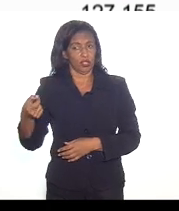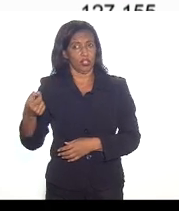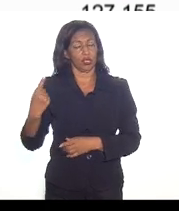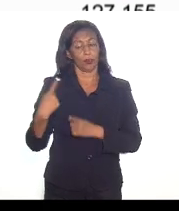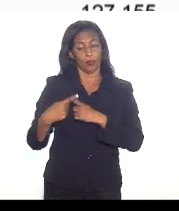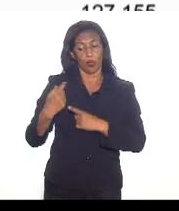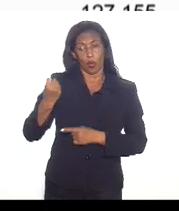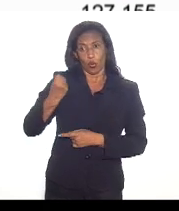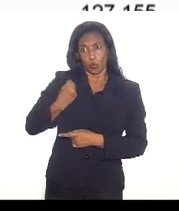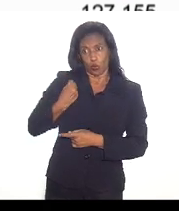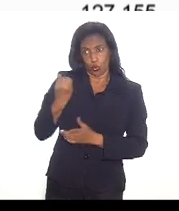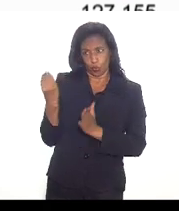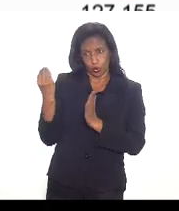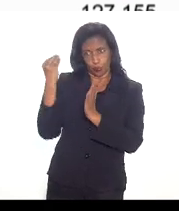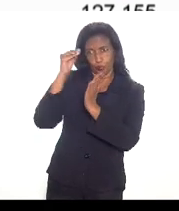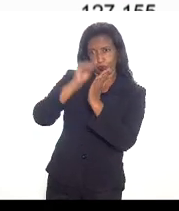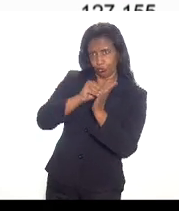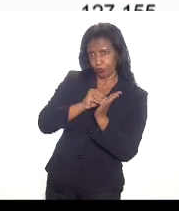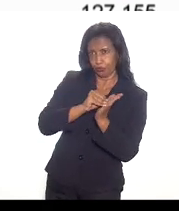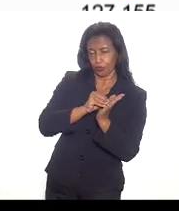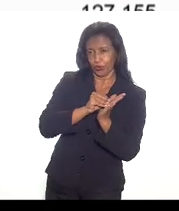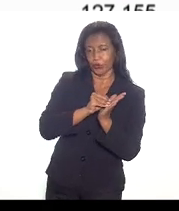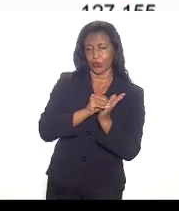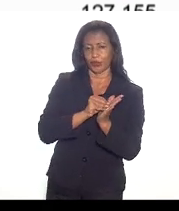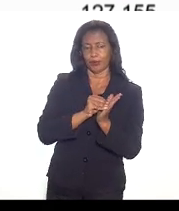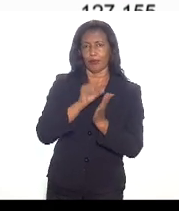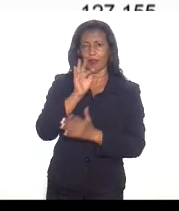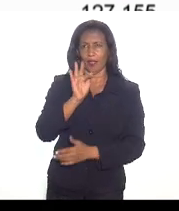números da PNAD